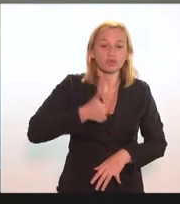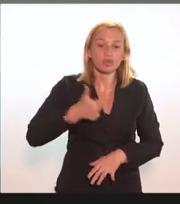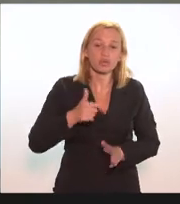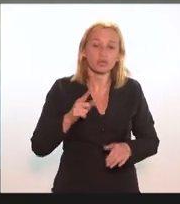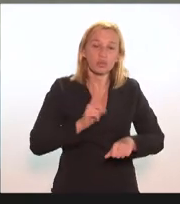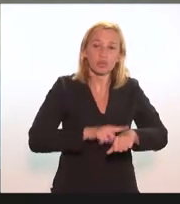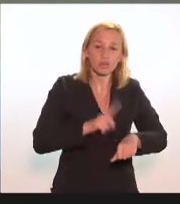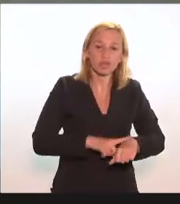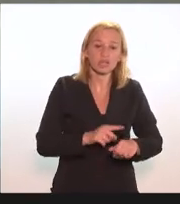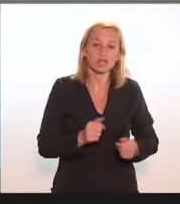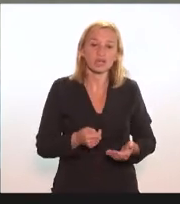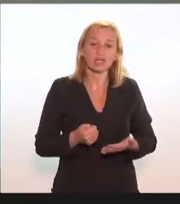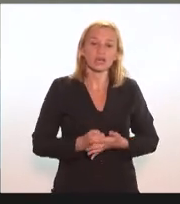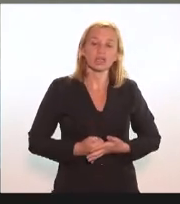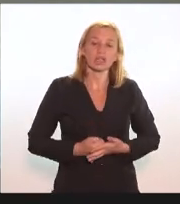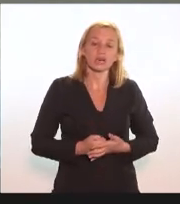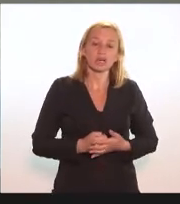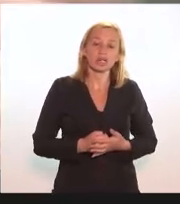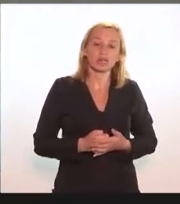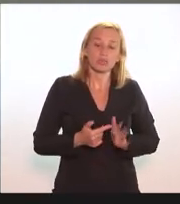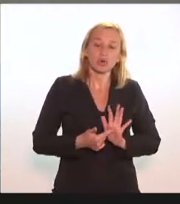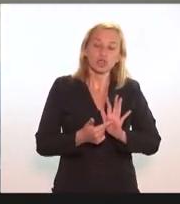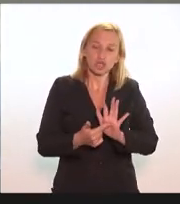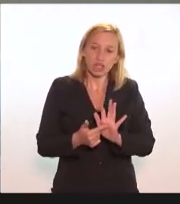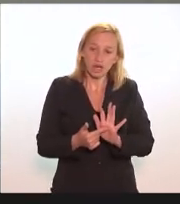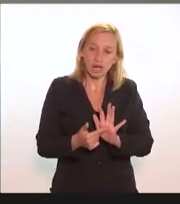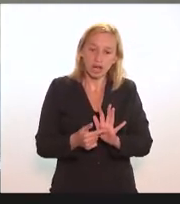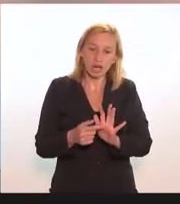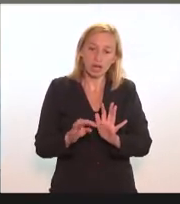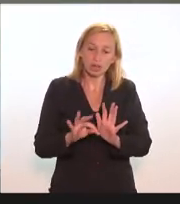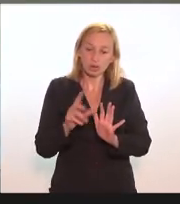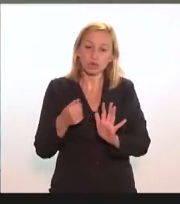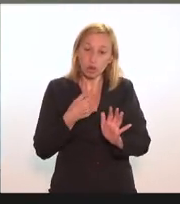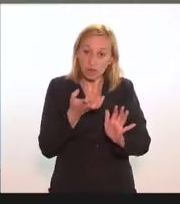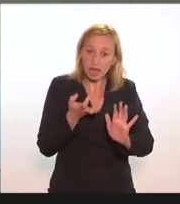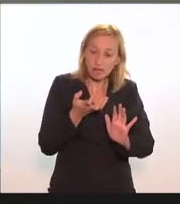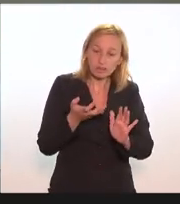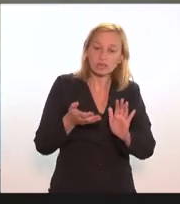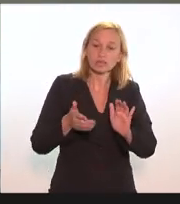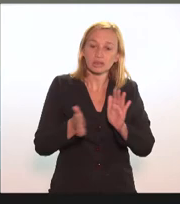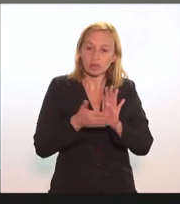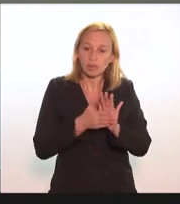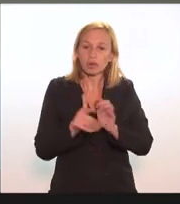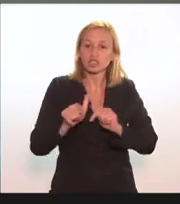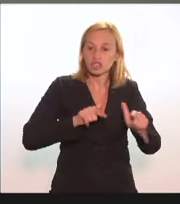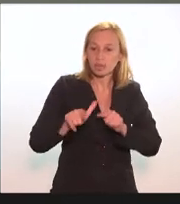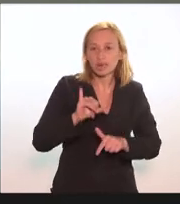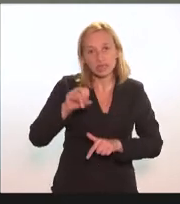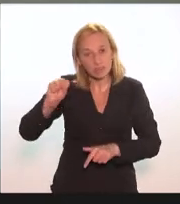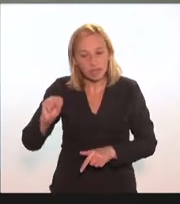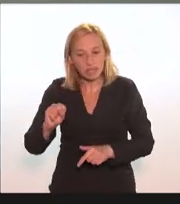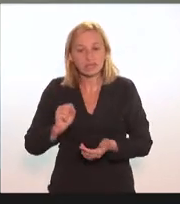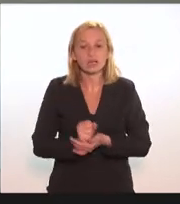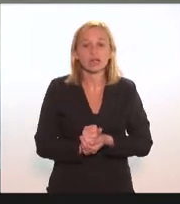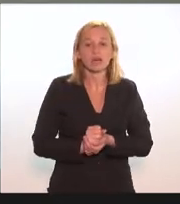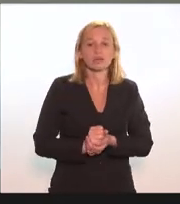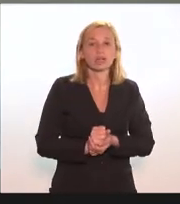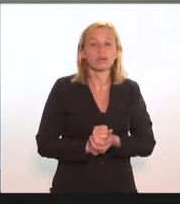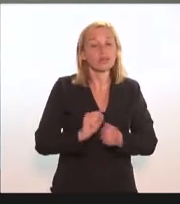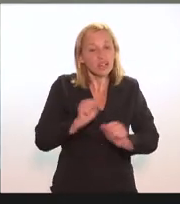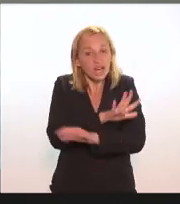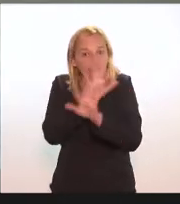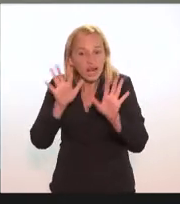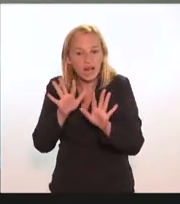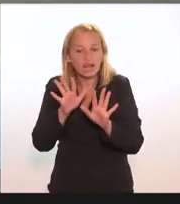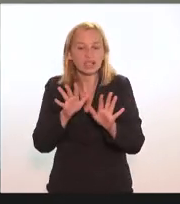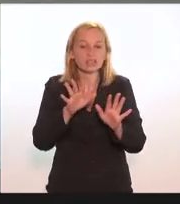tentar dar uma racionalidade para isso, é isso que eu quero trabalhar nessa proposta de simplificação do CMS, para que fique claro,